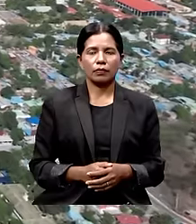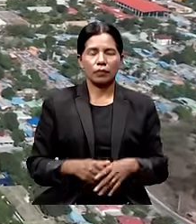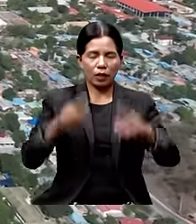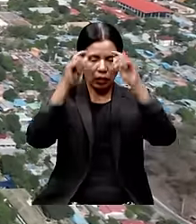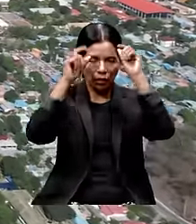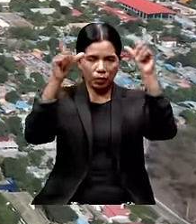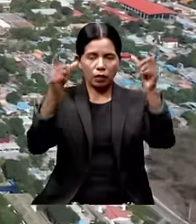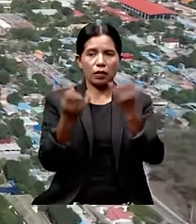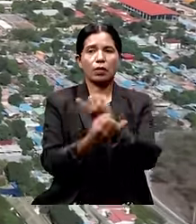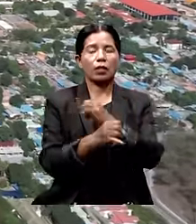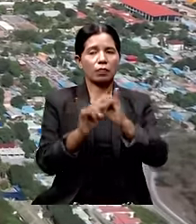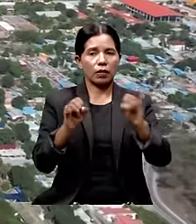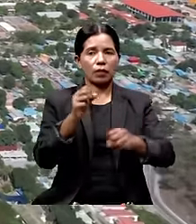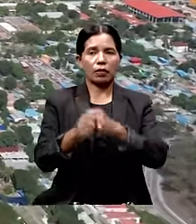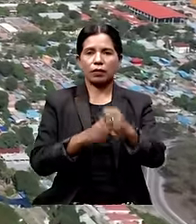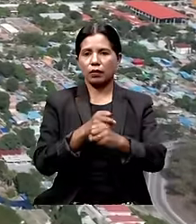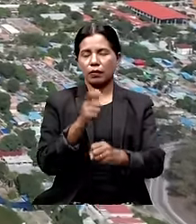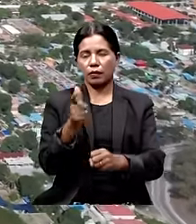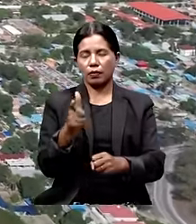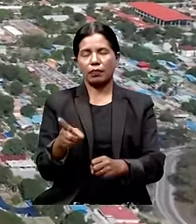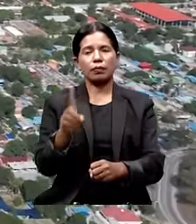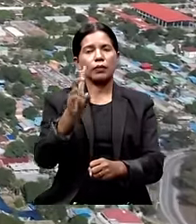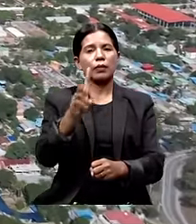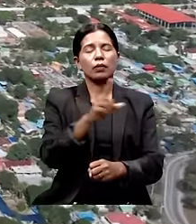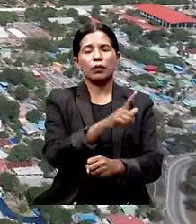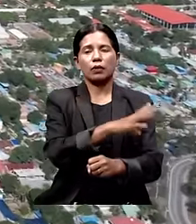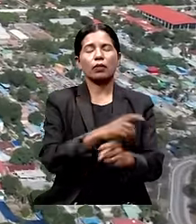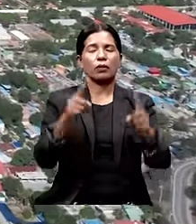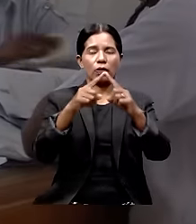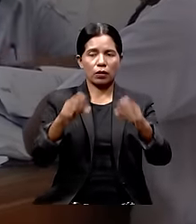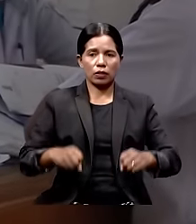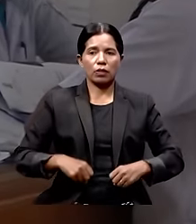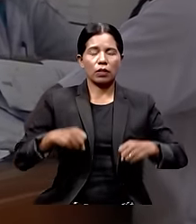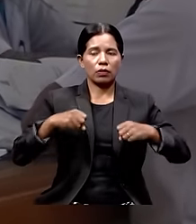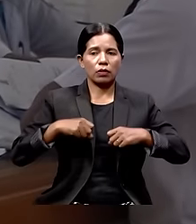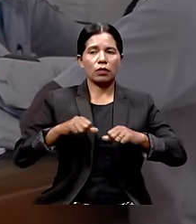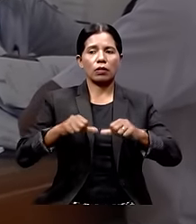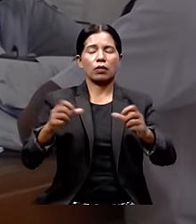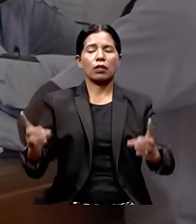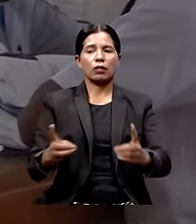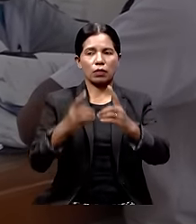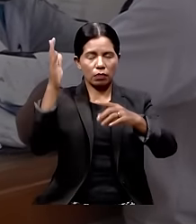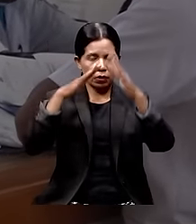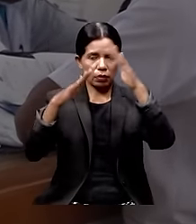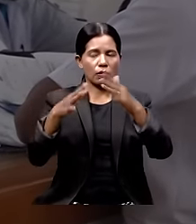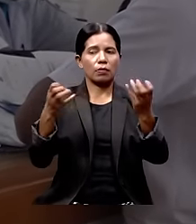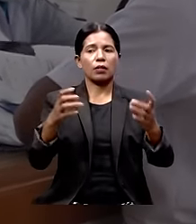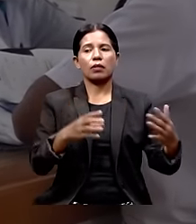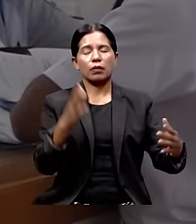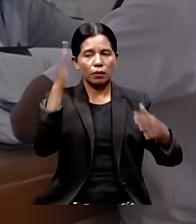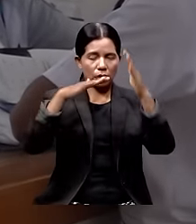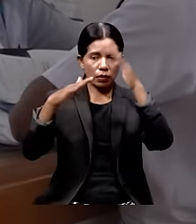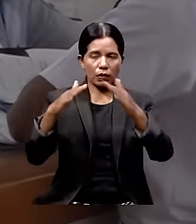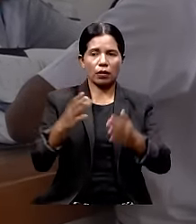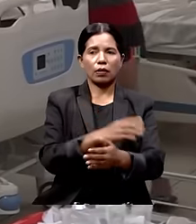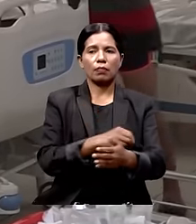Timor-Leste, o Kunantinan, Ruanulo Resingona, mas beto horas ne setor saúde se continua a soro problema oi-oin, liu-liu problema